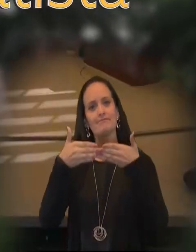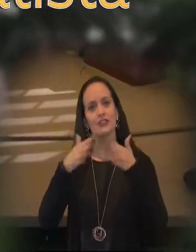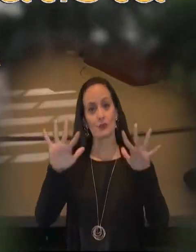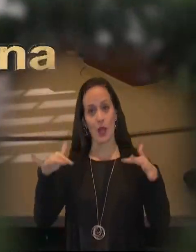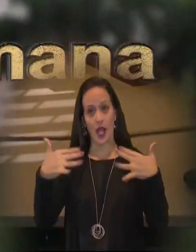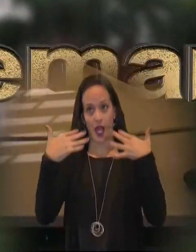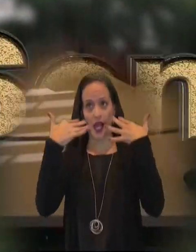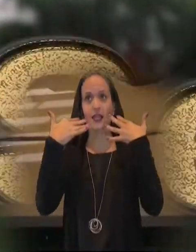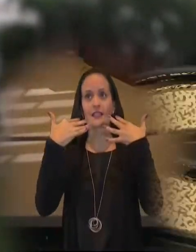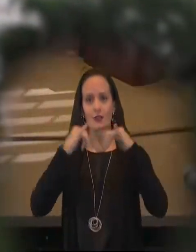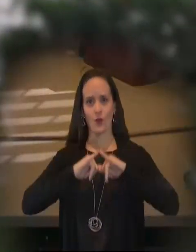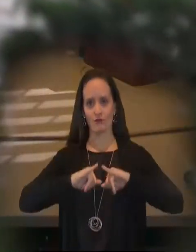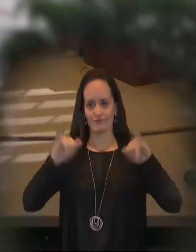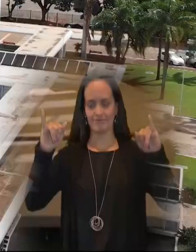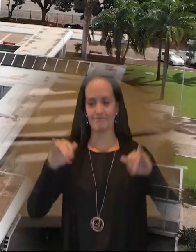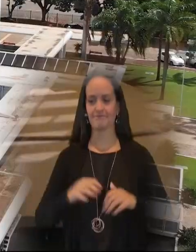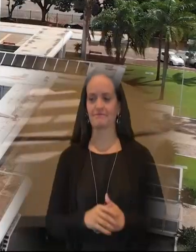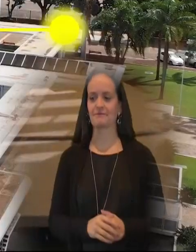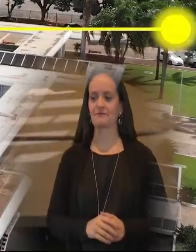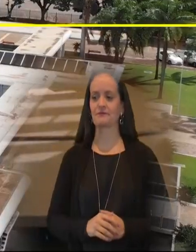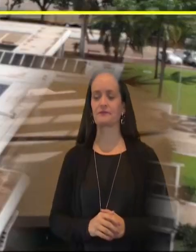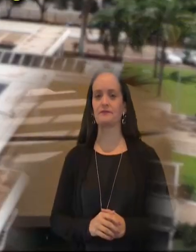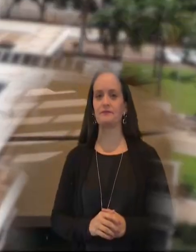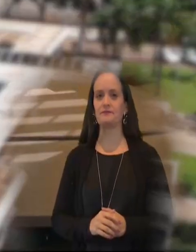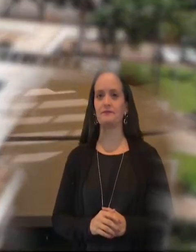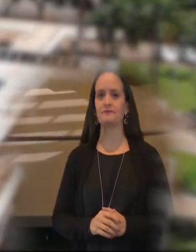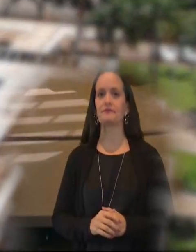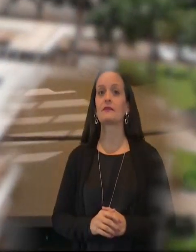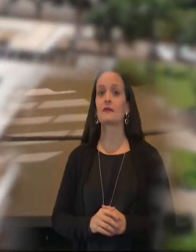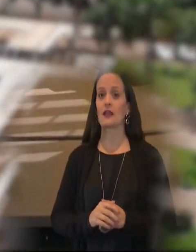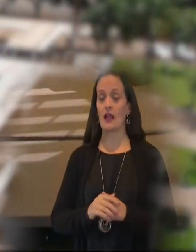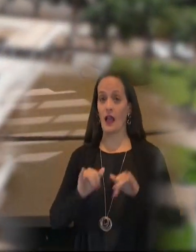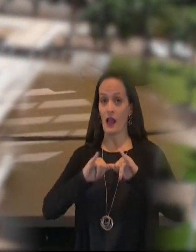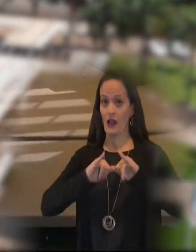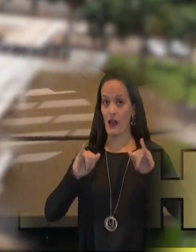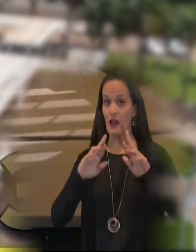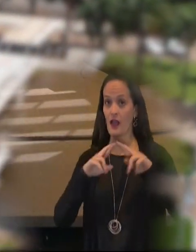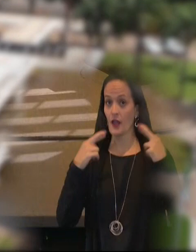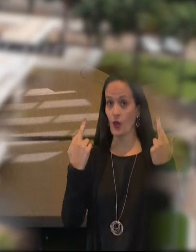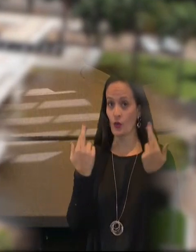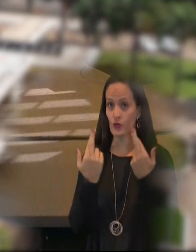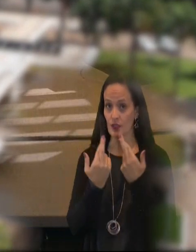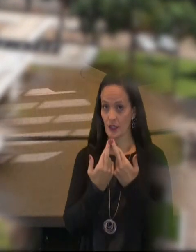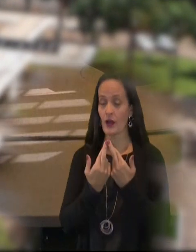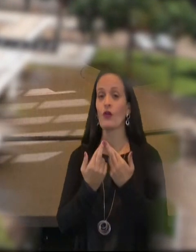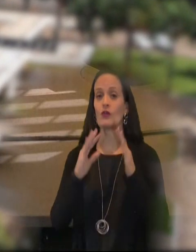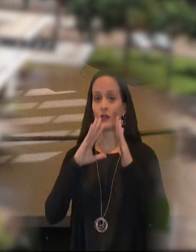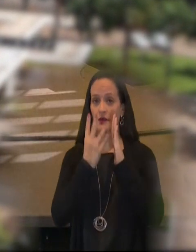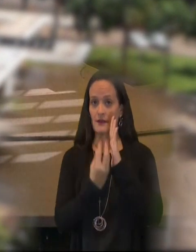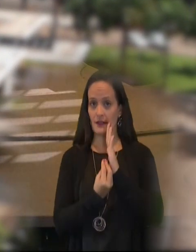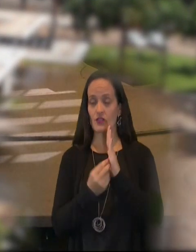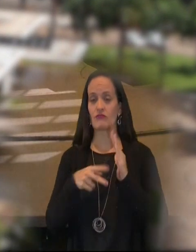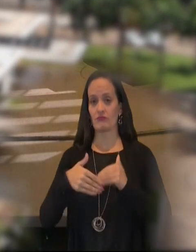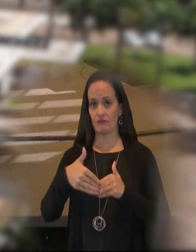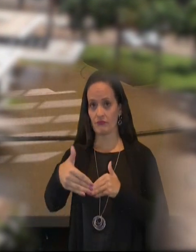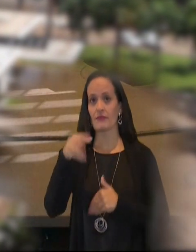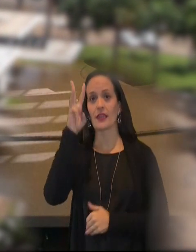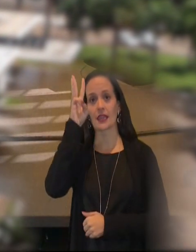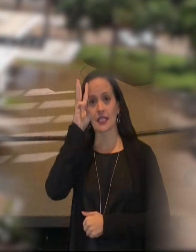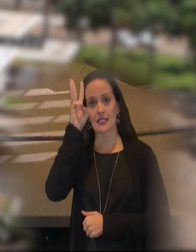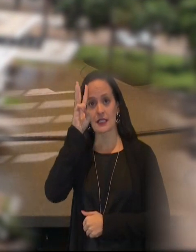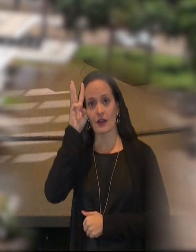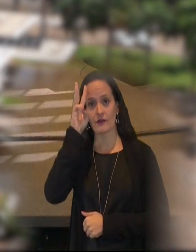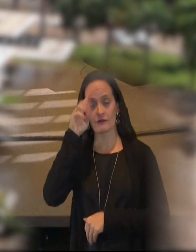os seguintes avisos. A reunião mensal do Conselho da Igreja será na próxima terça-feira, dia 21 de junho,